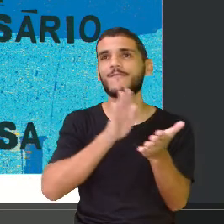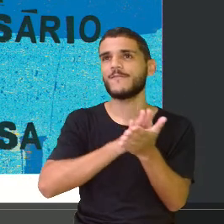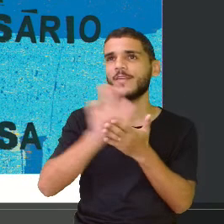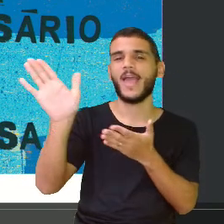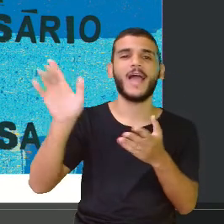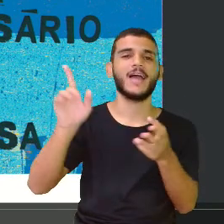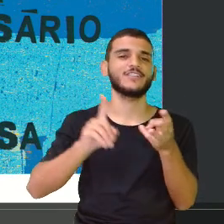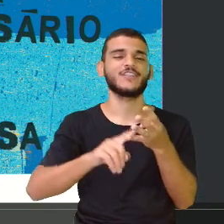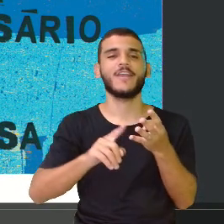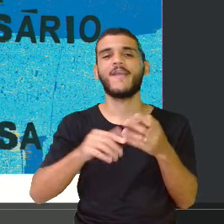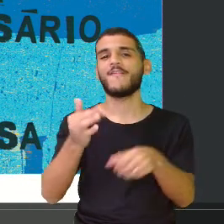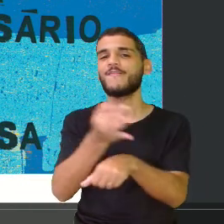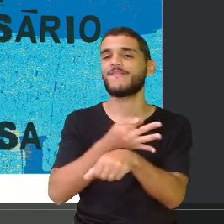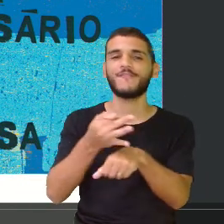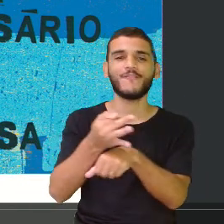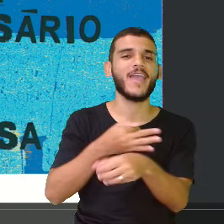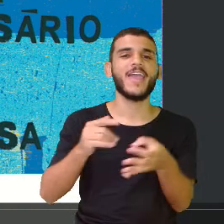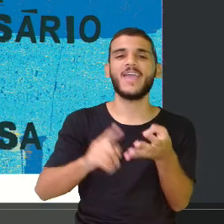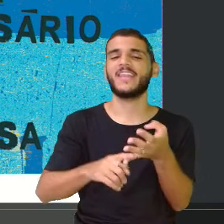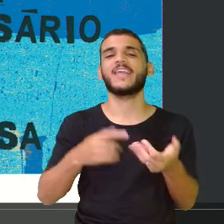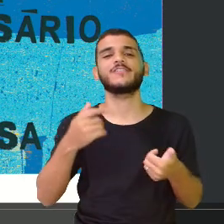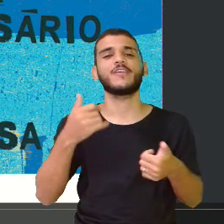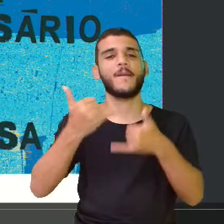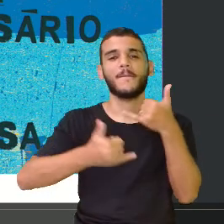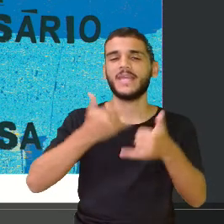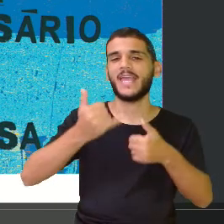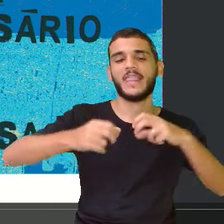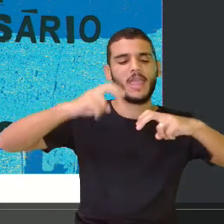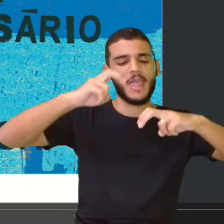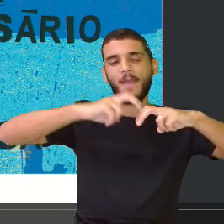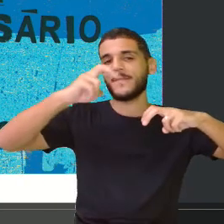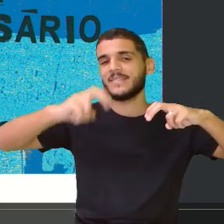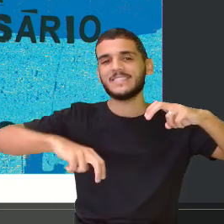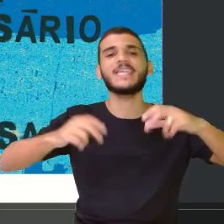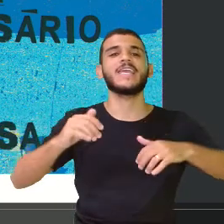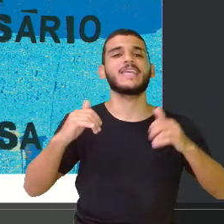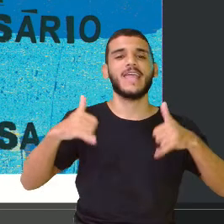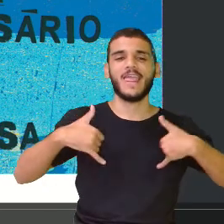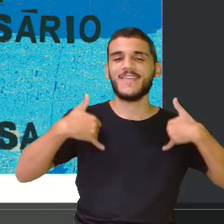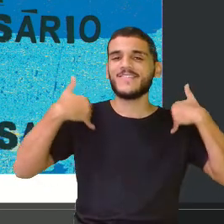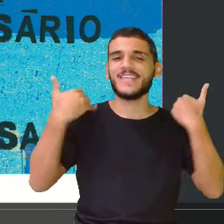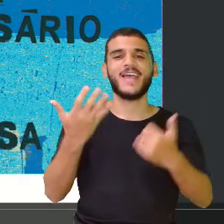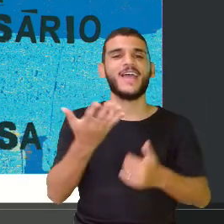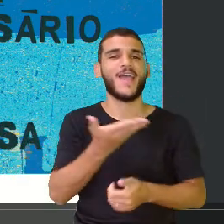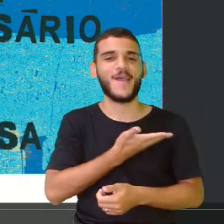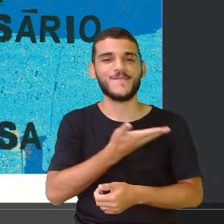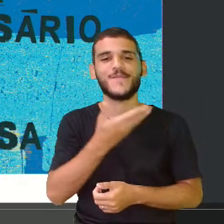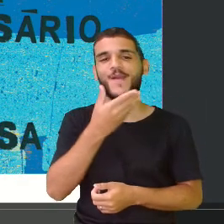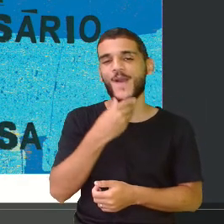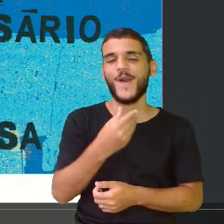música, brincadeira, piscina, aniversário, amigo, amiga,